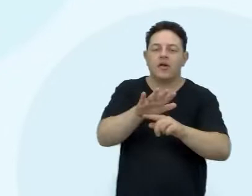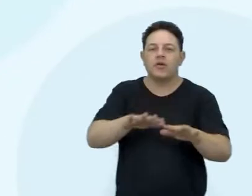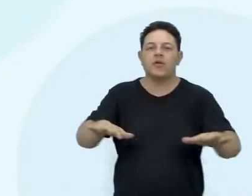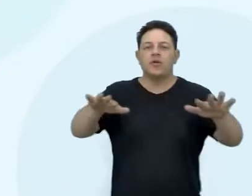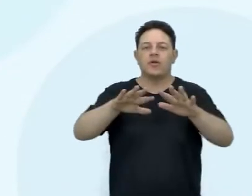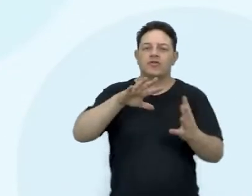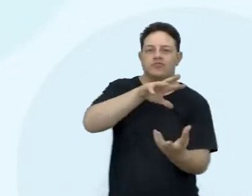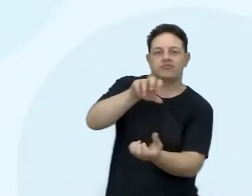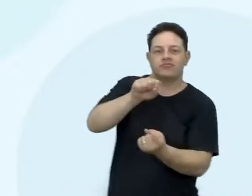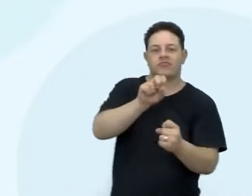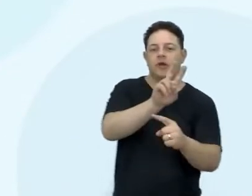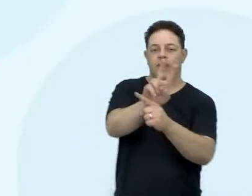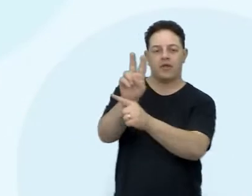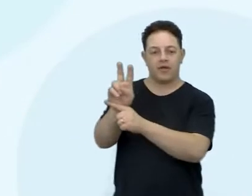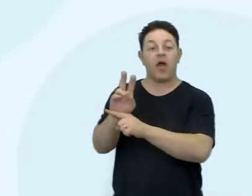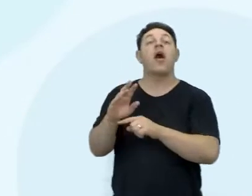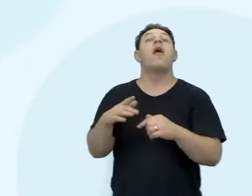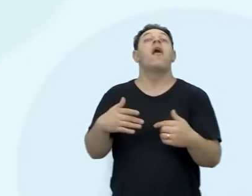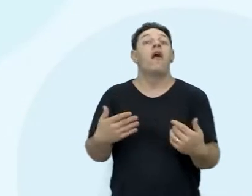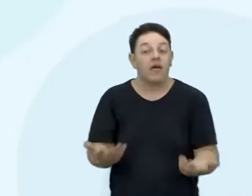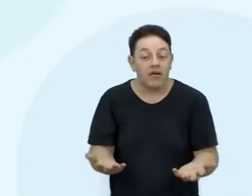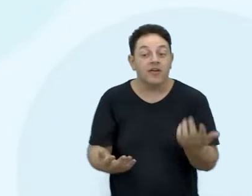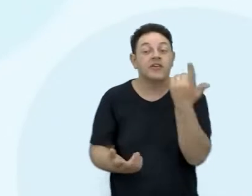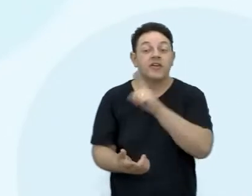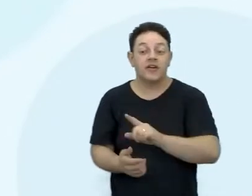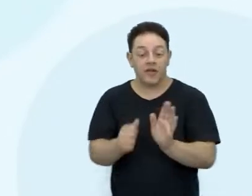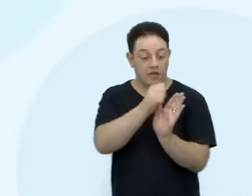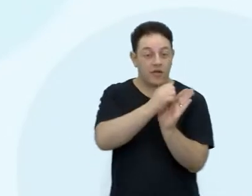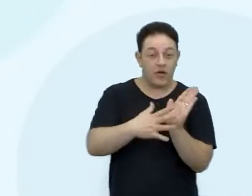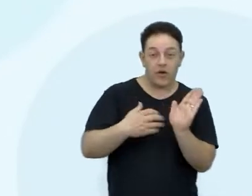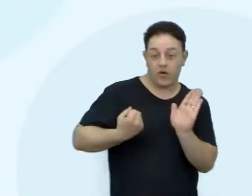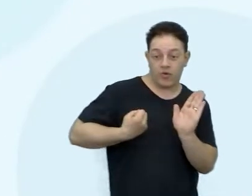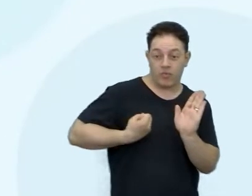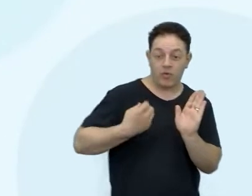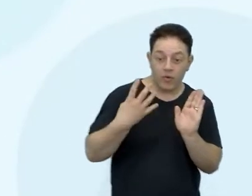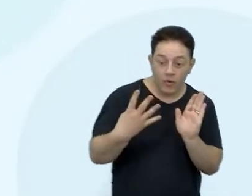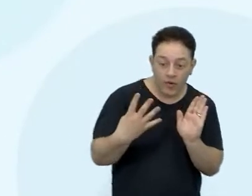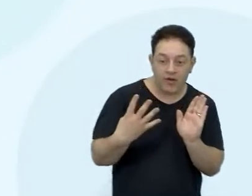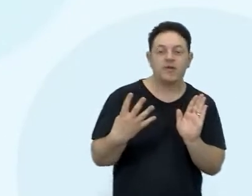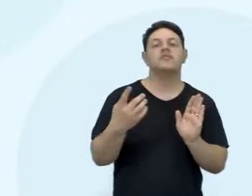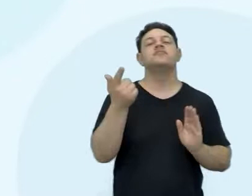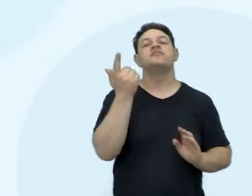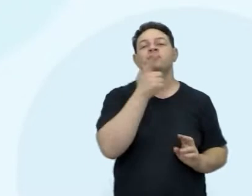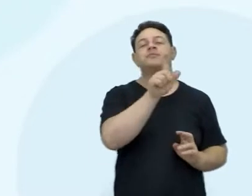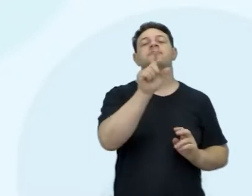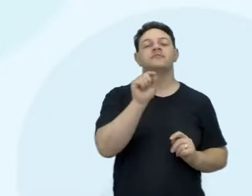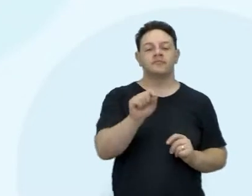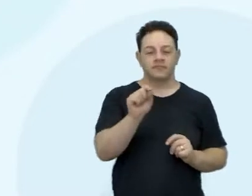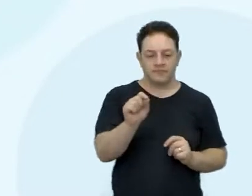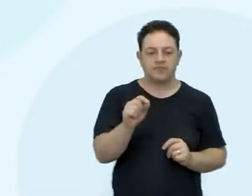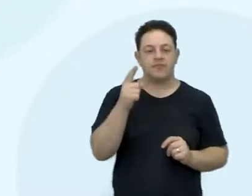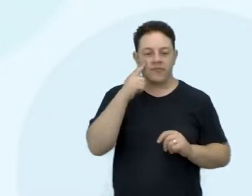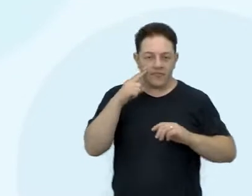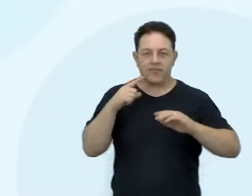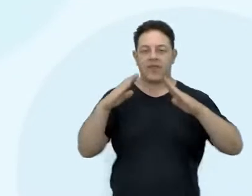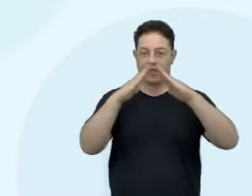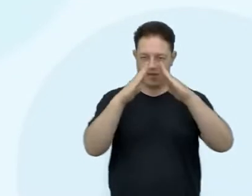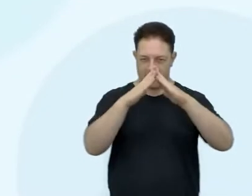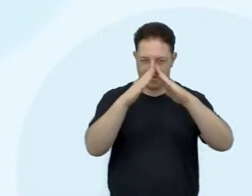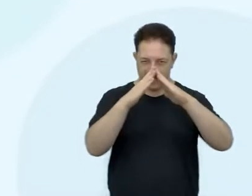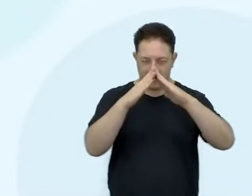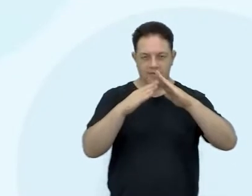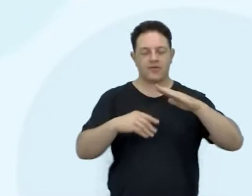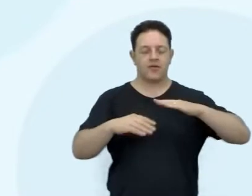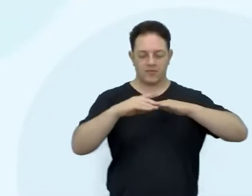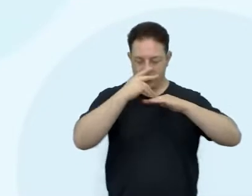né? E aí, o que aconteceu? Que na atividade 4, eu resolvi fazer a planta baixa de uma casa